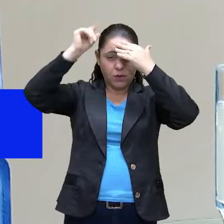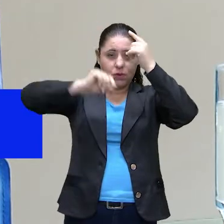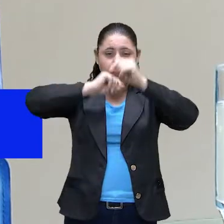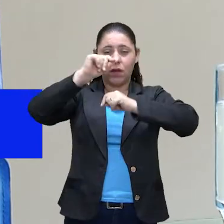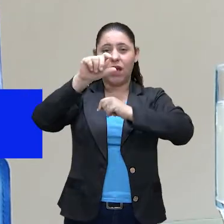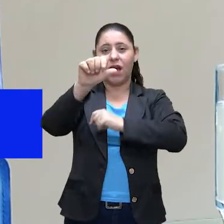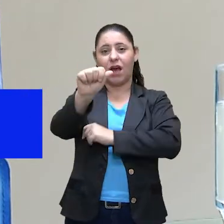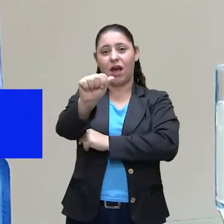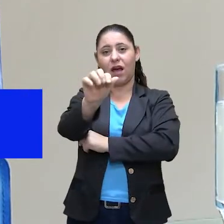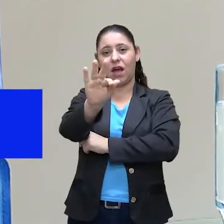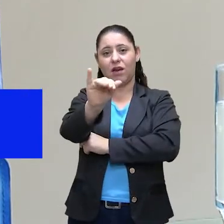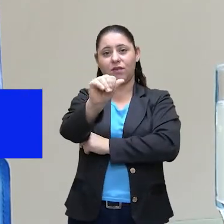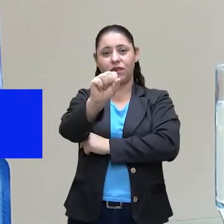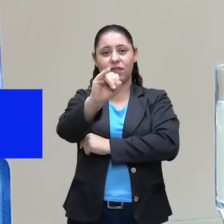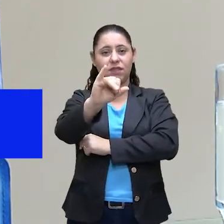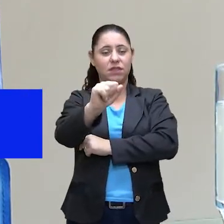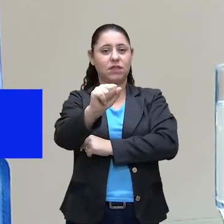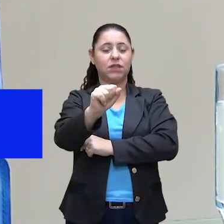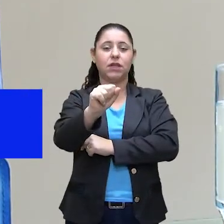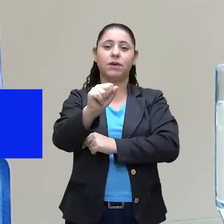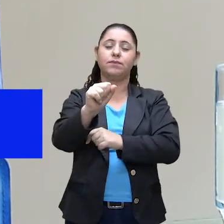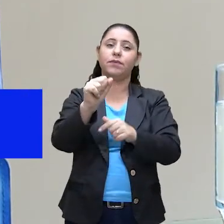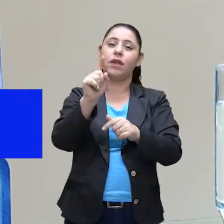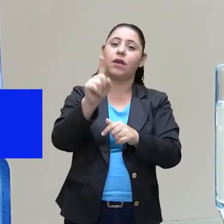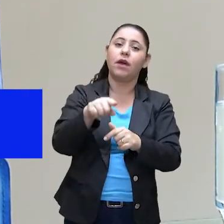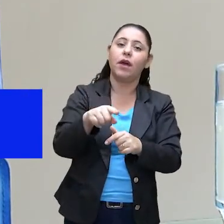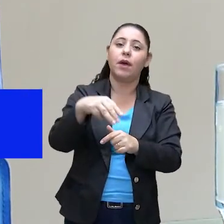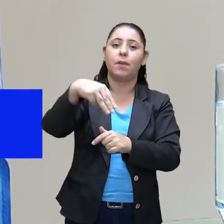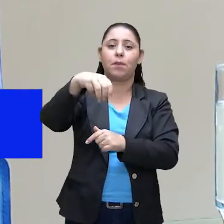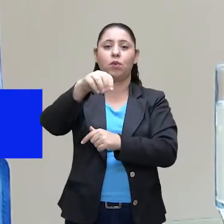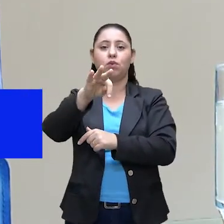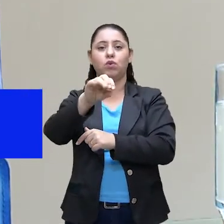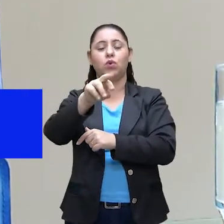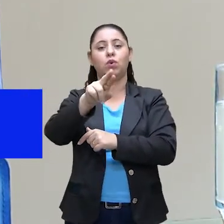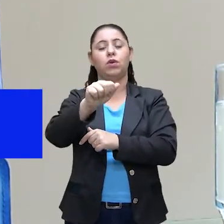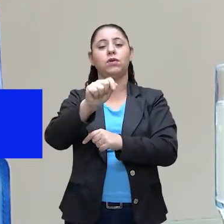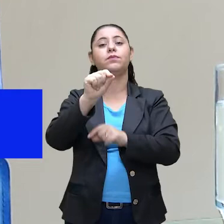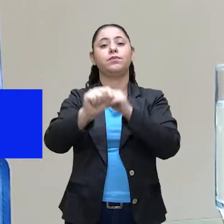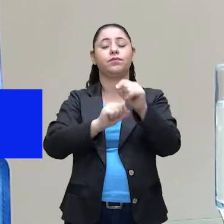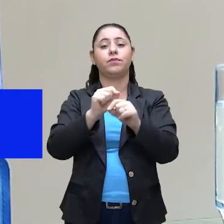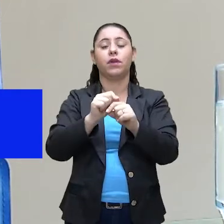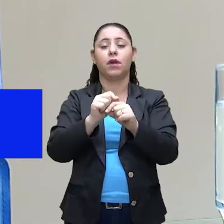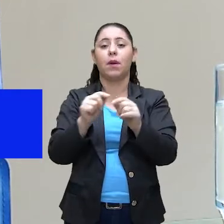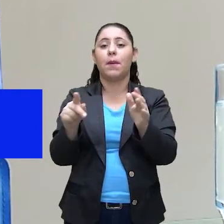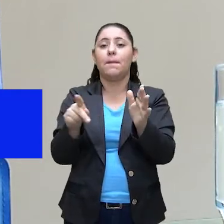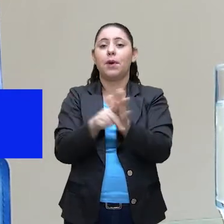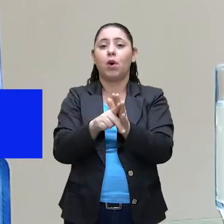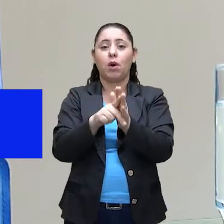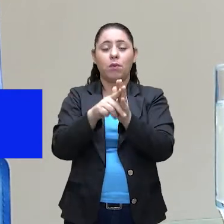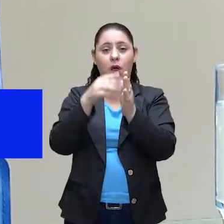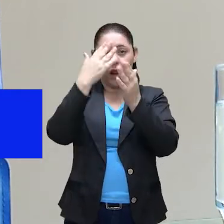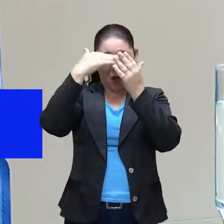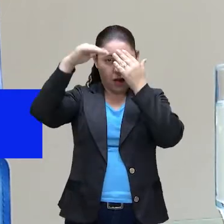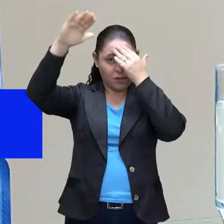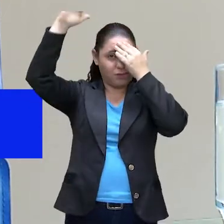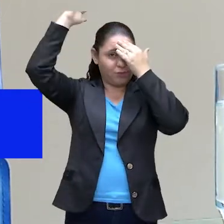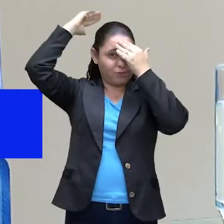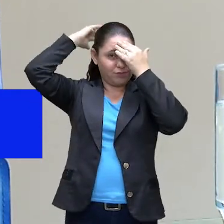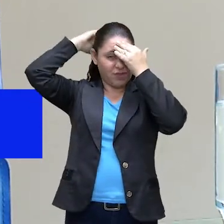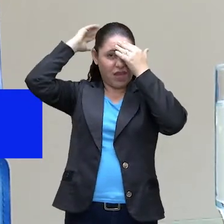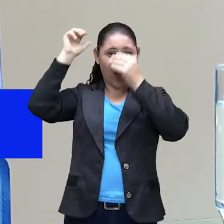frontal, nós teremos mais as afasias motoras, né, porção frontal inferior. Na